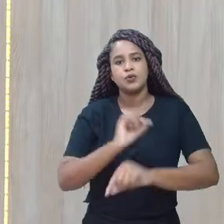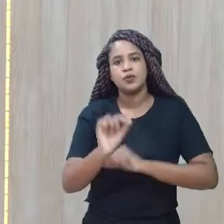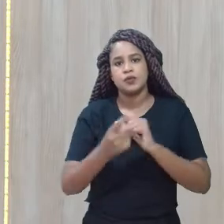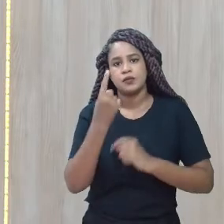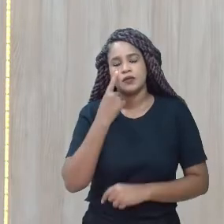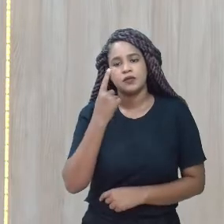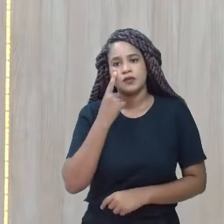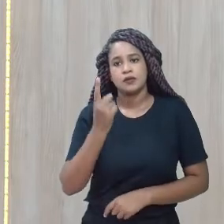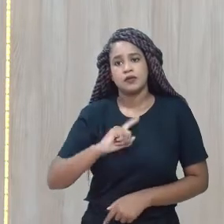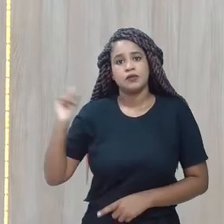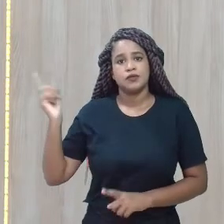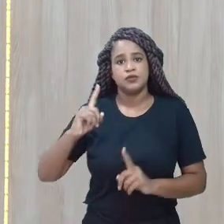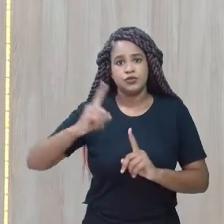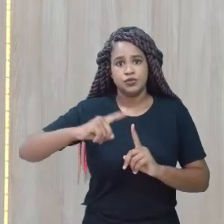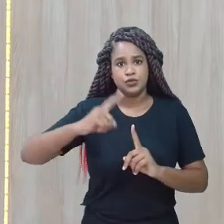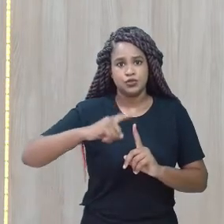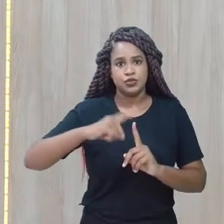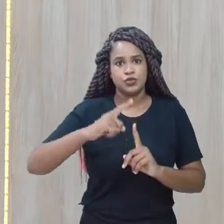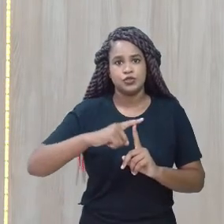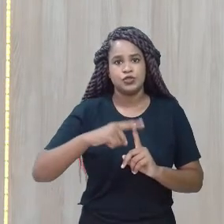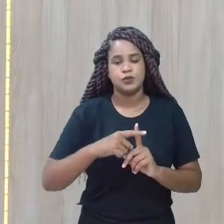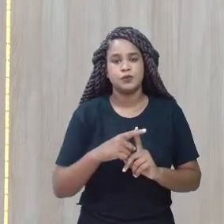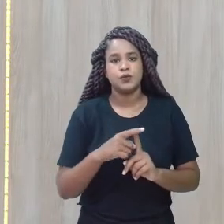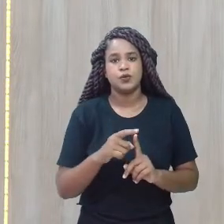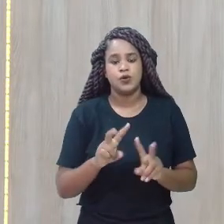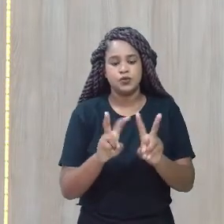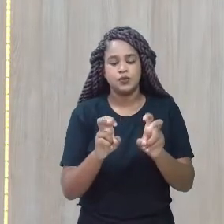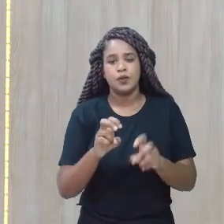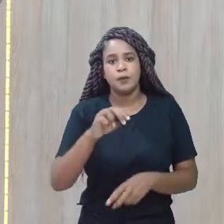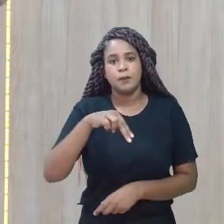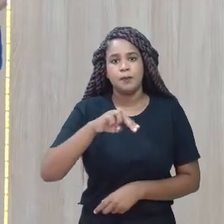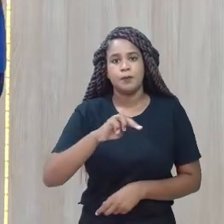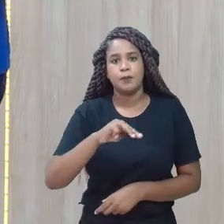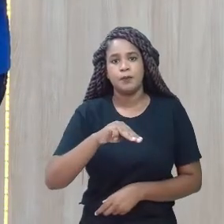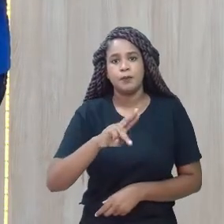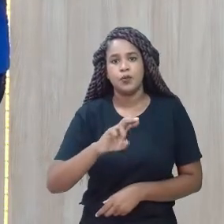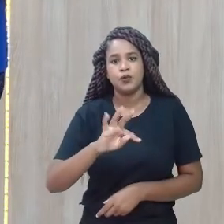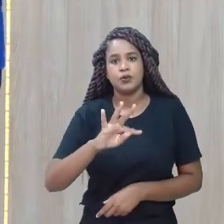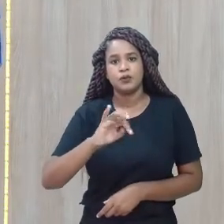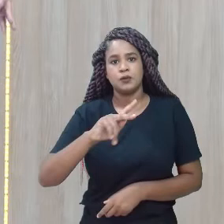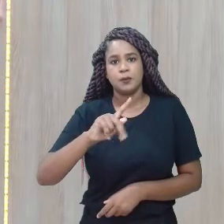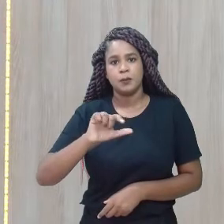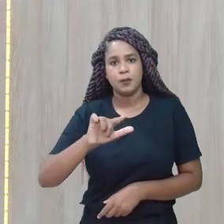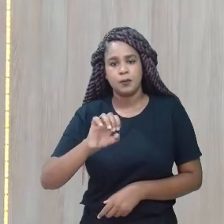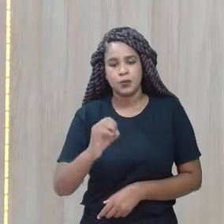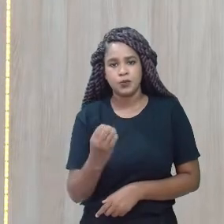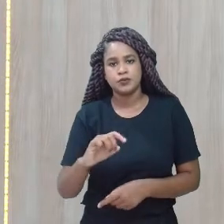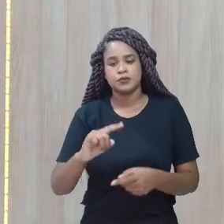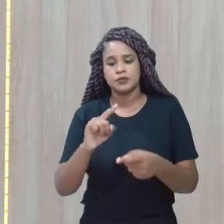que esse tipo de classificação de múltiplos e divisores nesse primeiro momento, a gente não vai estar